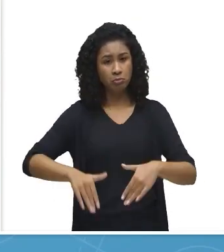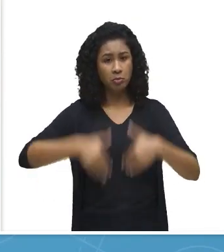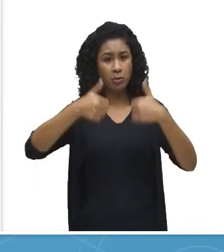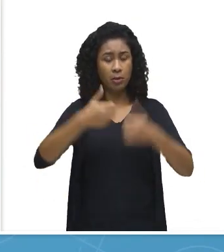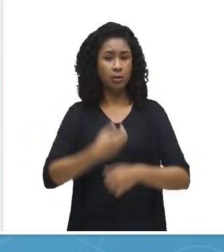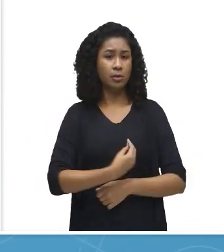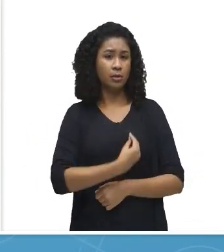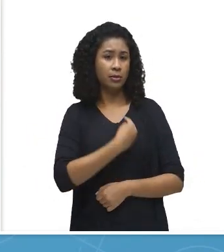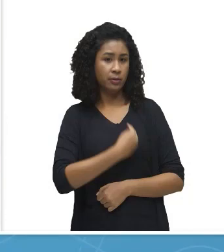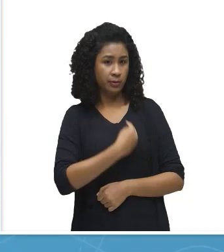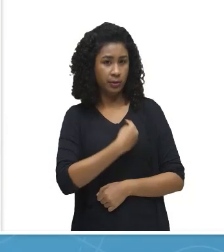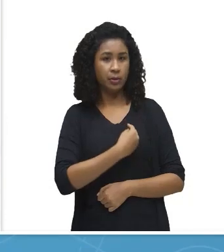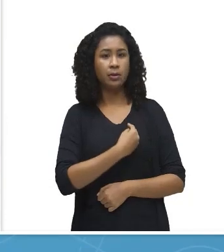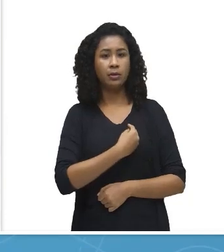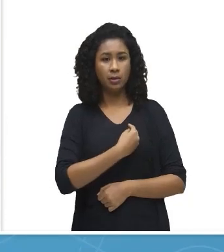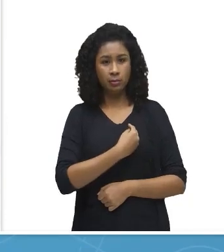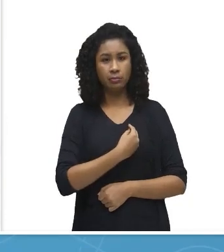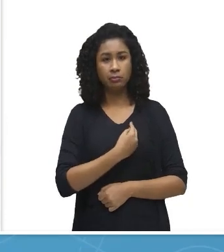vida humana,